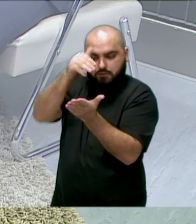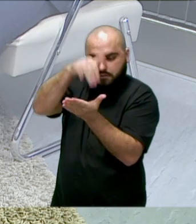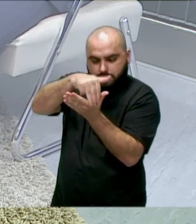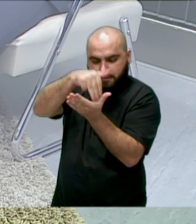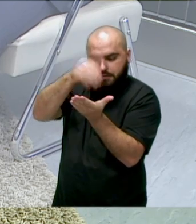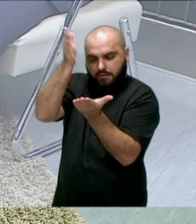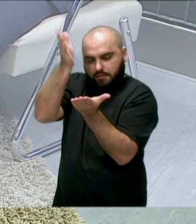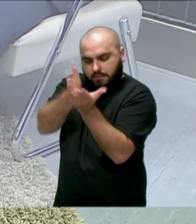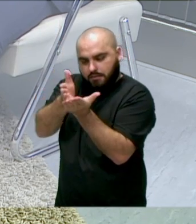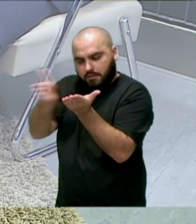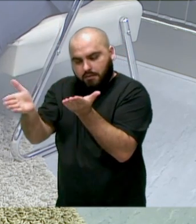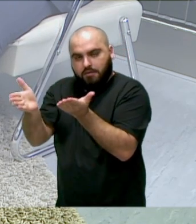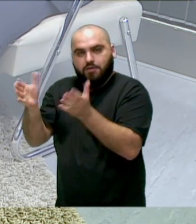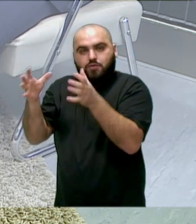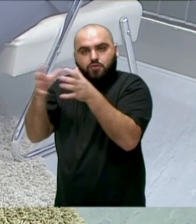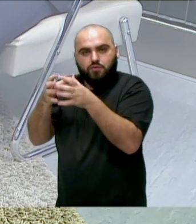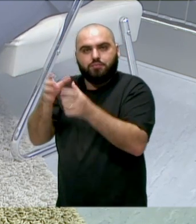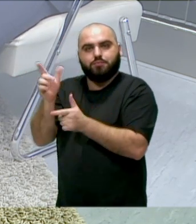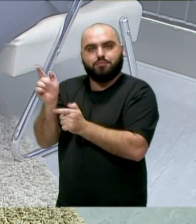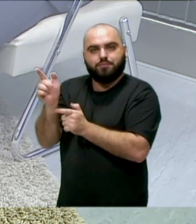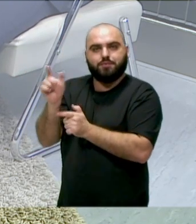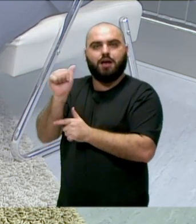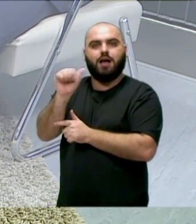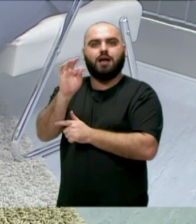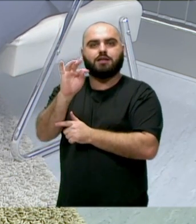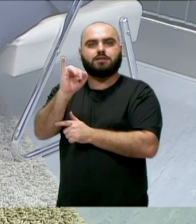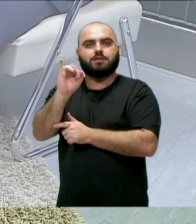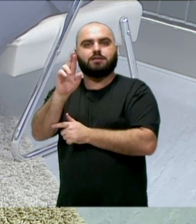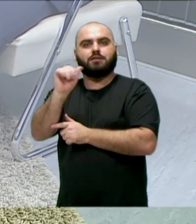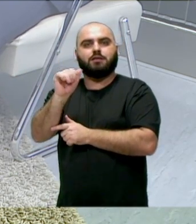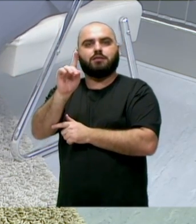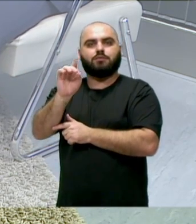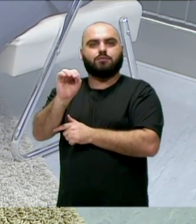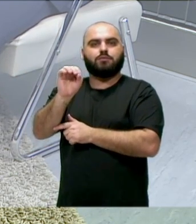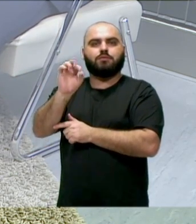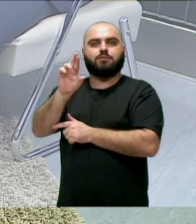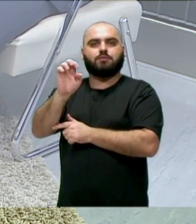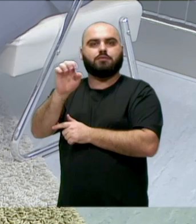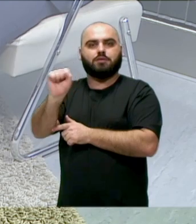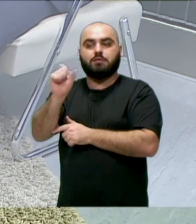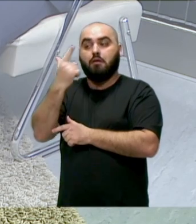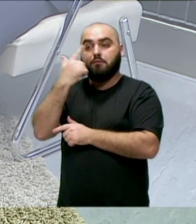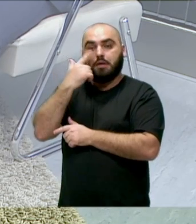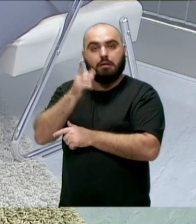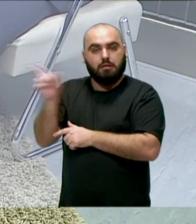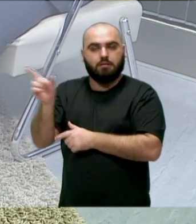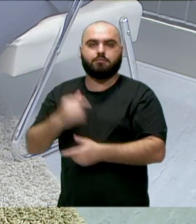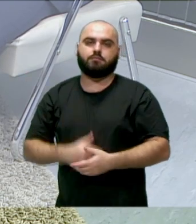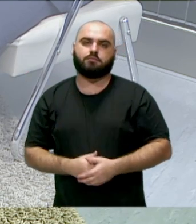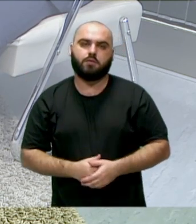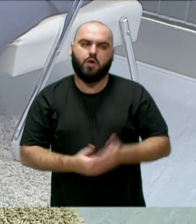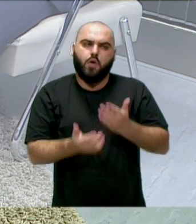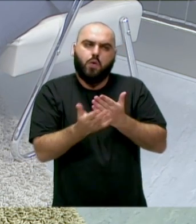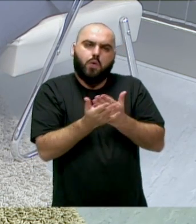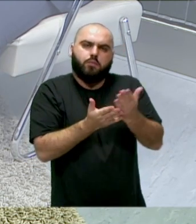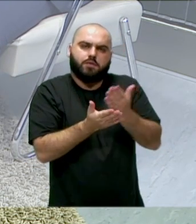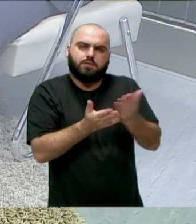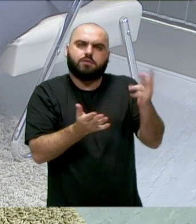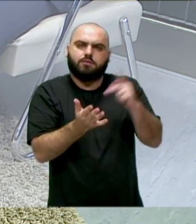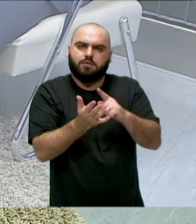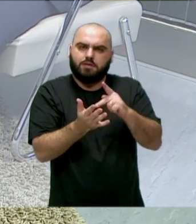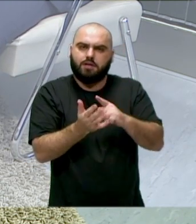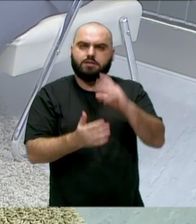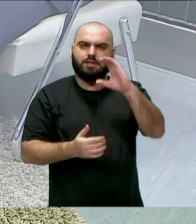gente acompanhou um pouco da história daquele clube dentro da cidade de Itajaí, né? Ele teve a sua essência realmente do